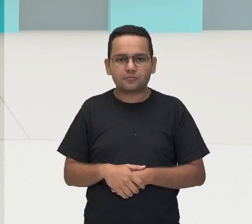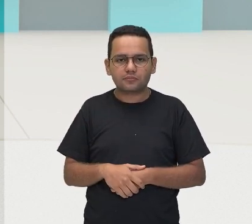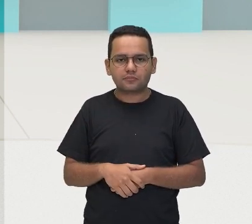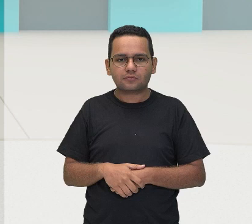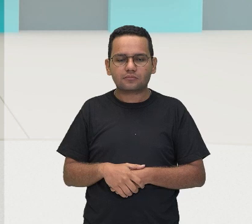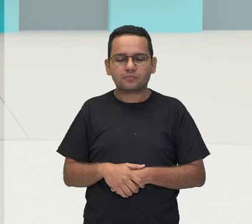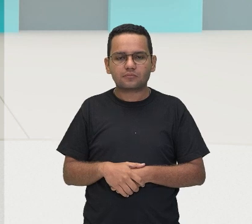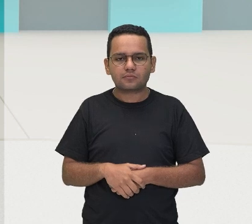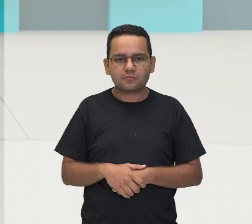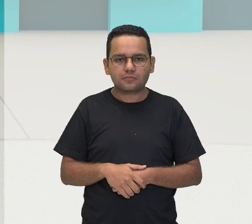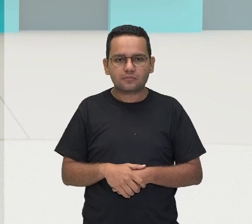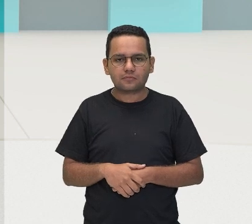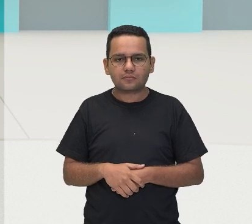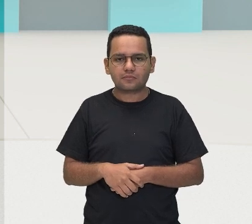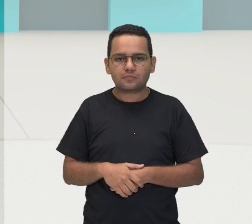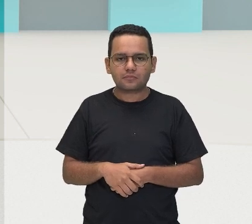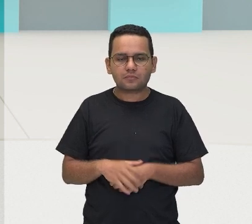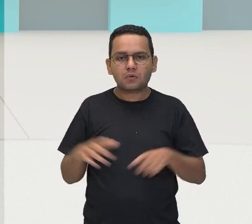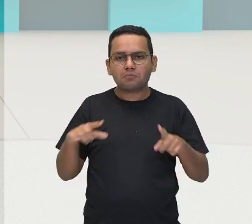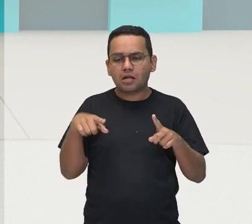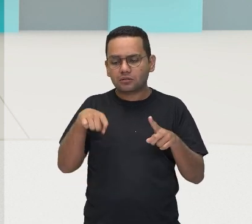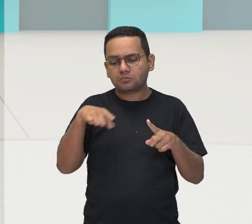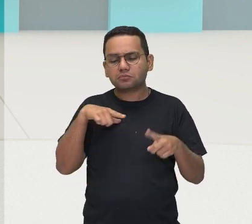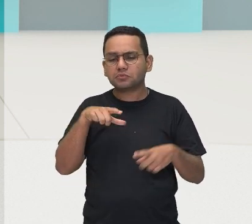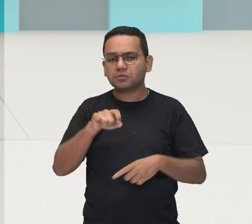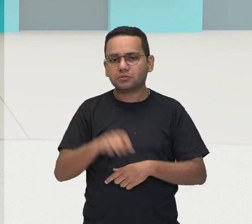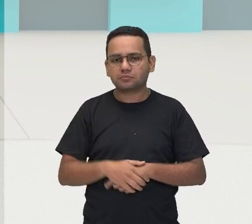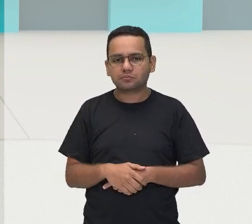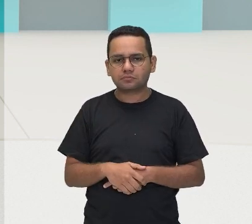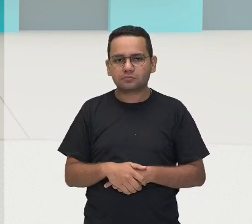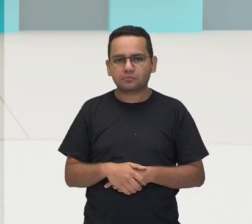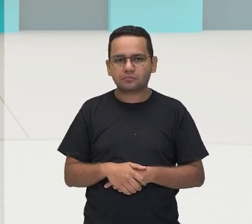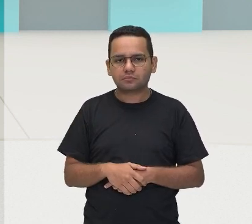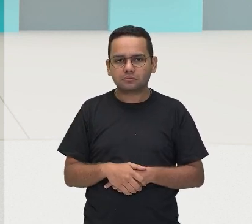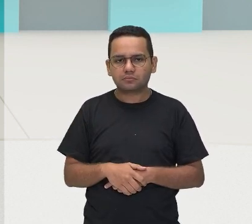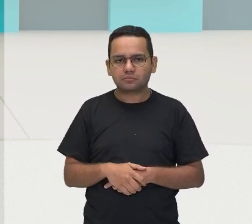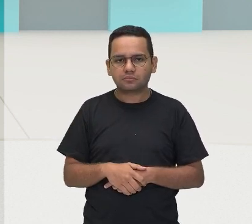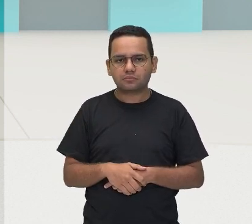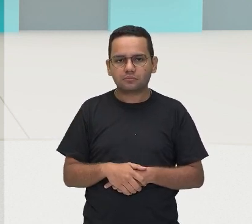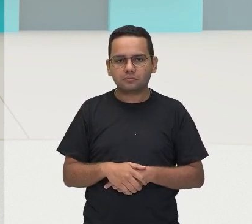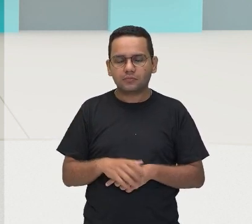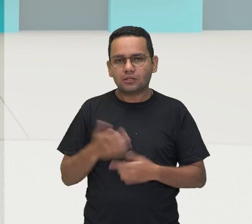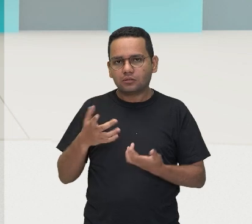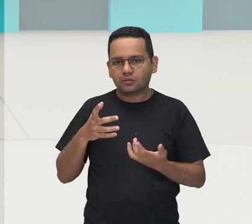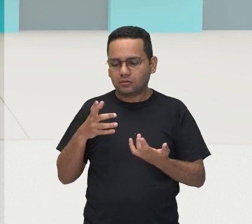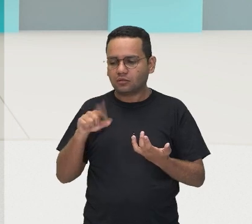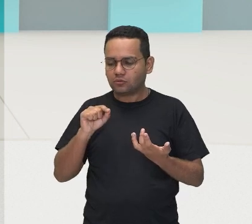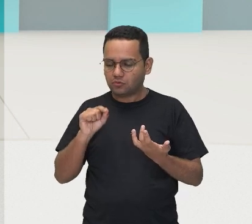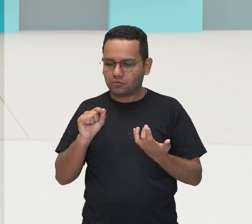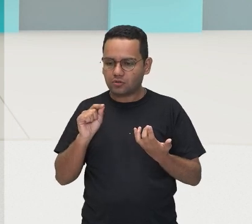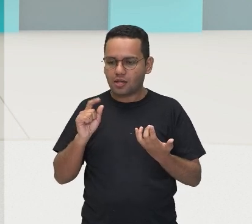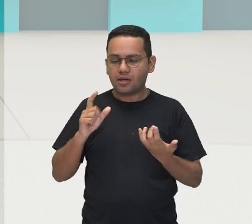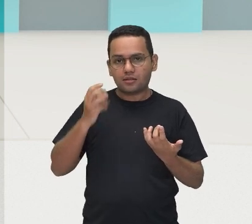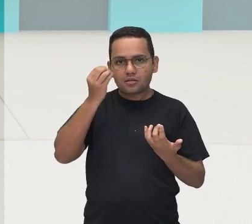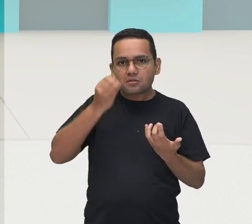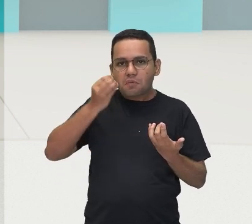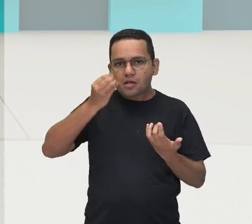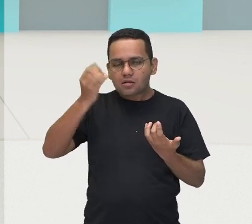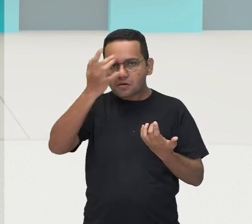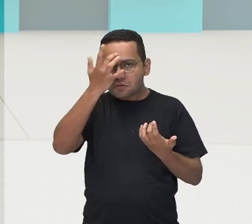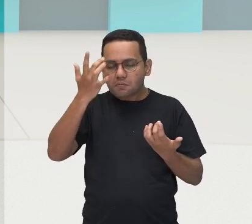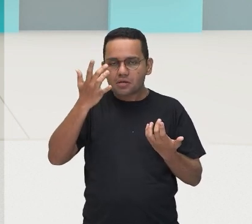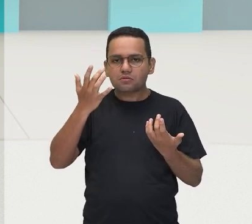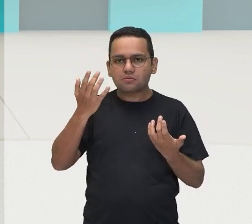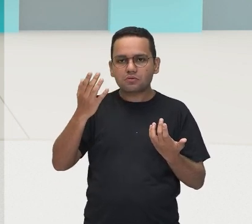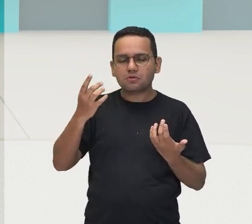o povo. Então, além de ter esse sentido de formar militares, soldados para a guerra, também